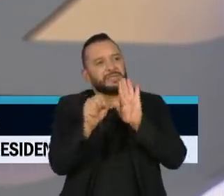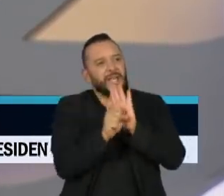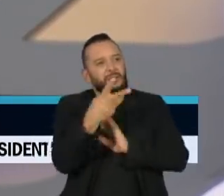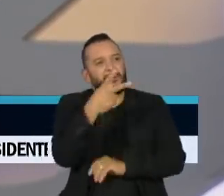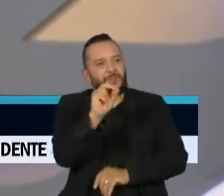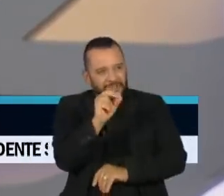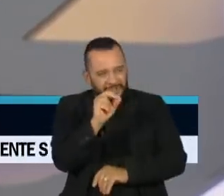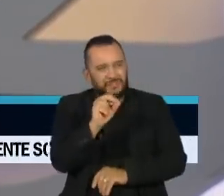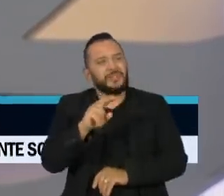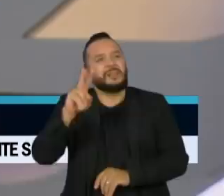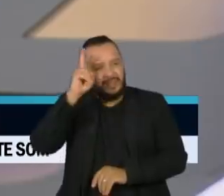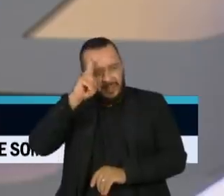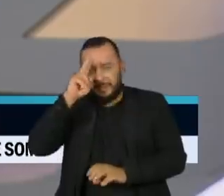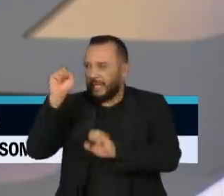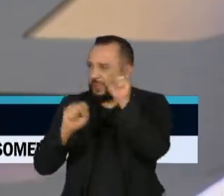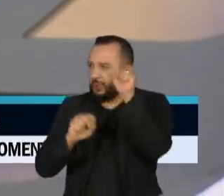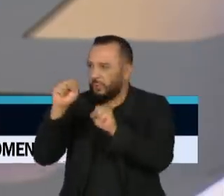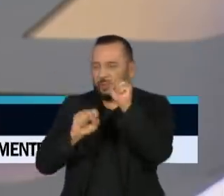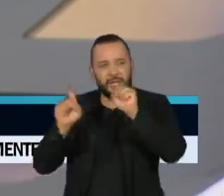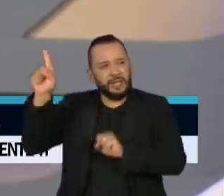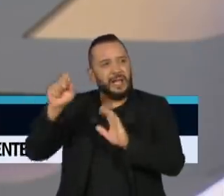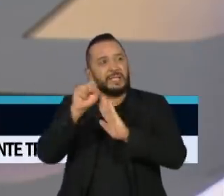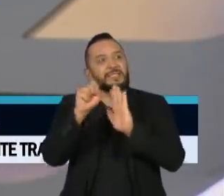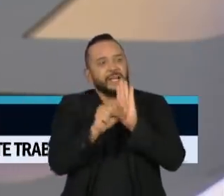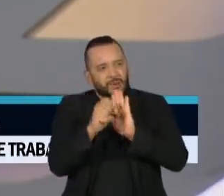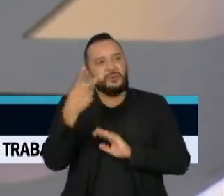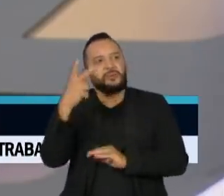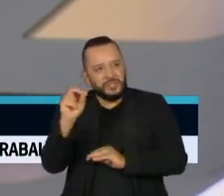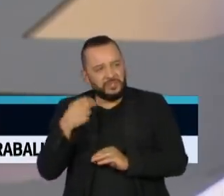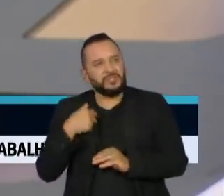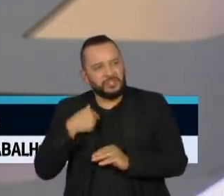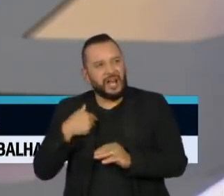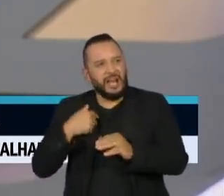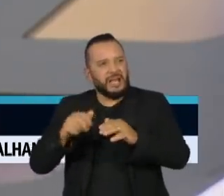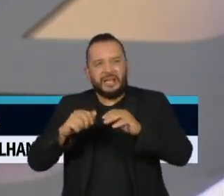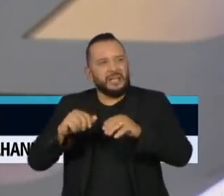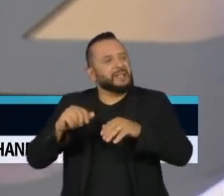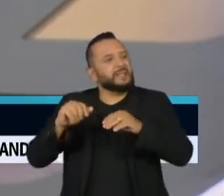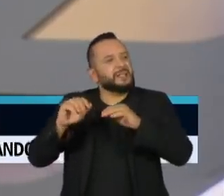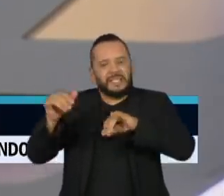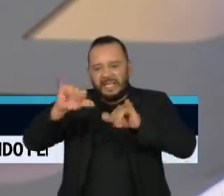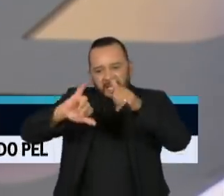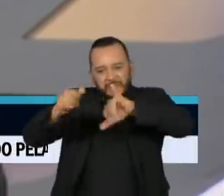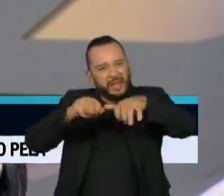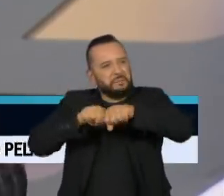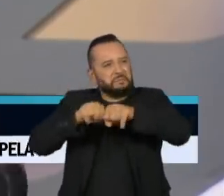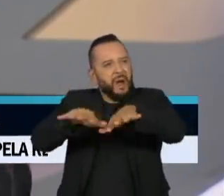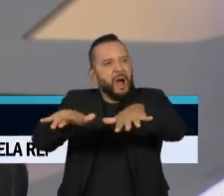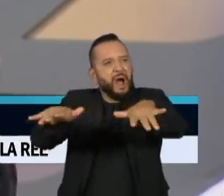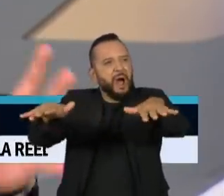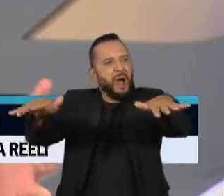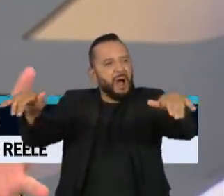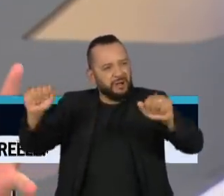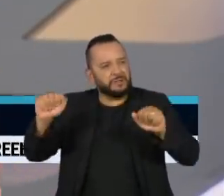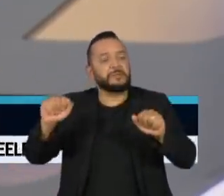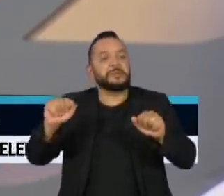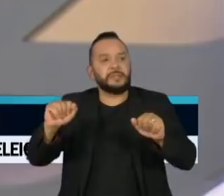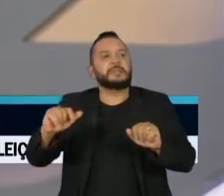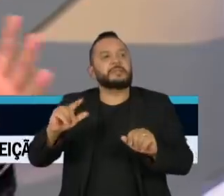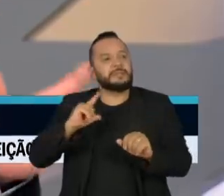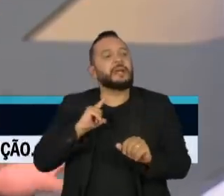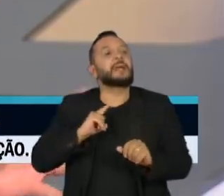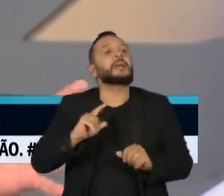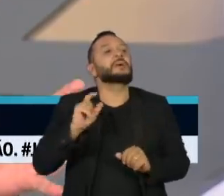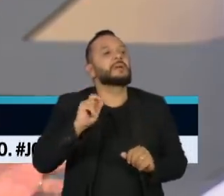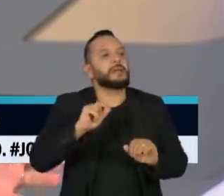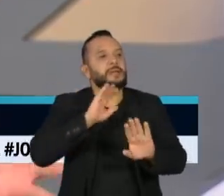industrialização avassaladora, muitas vezes com um custo humano muito grande, e sempre no pano de fundo o